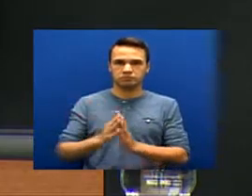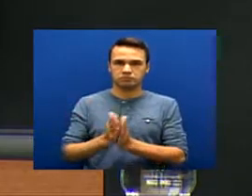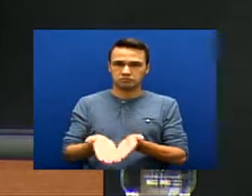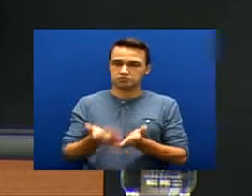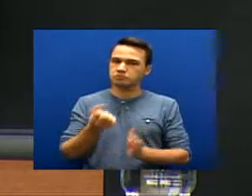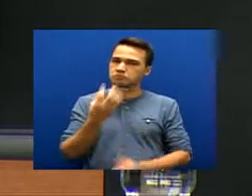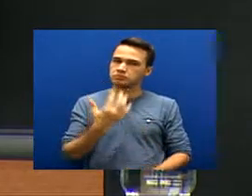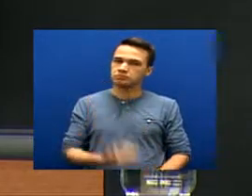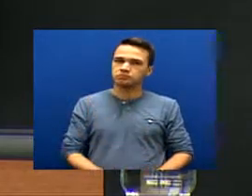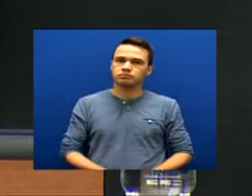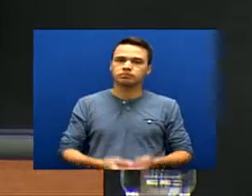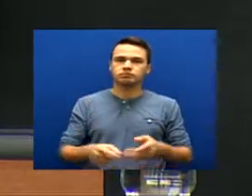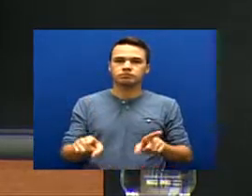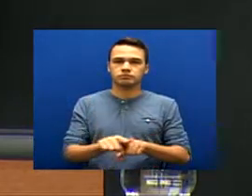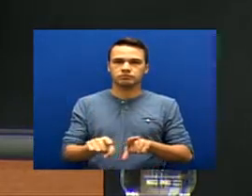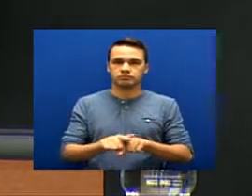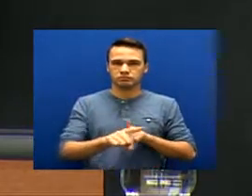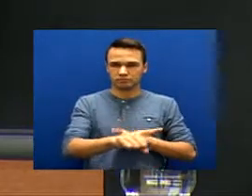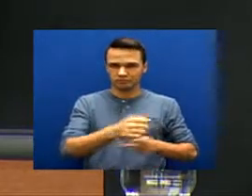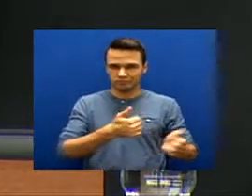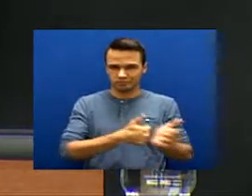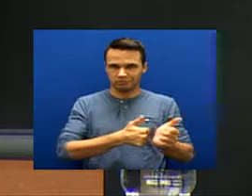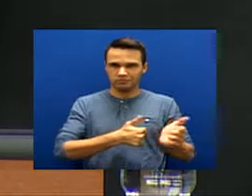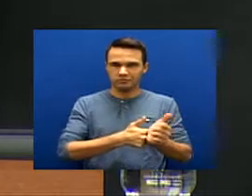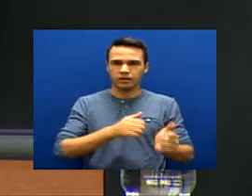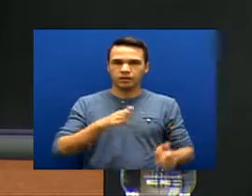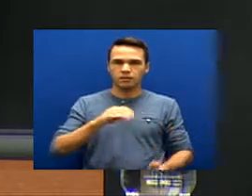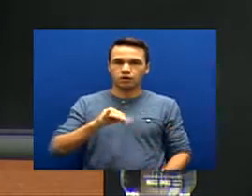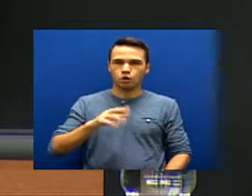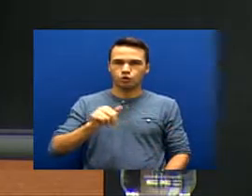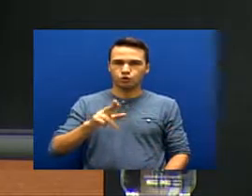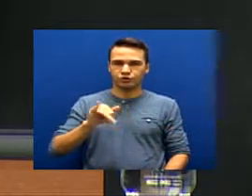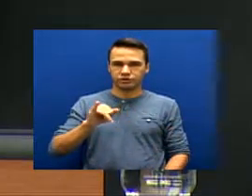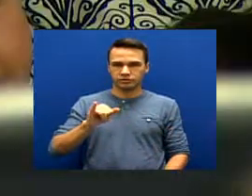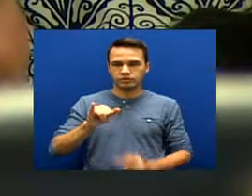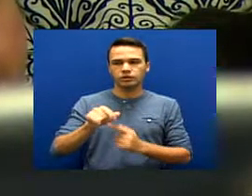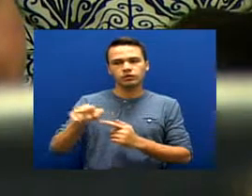digna ausência nesta noite, sabendo o quanto ele ama